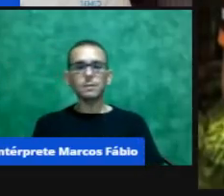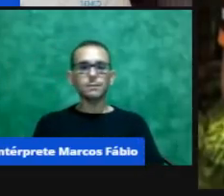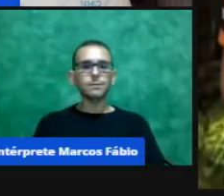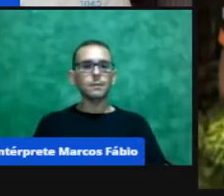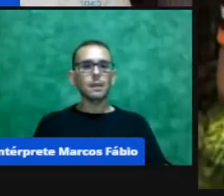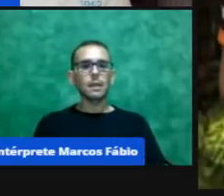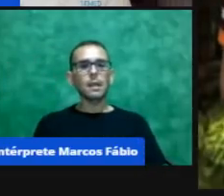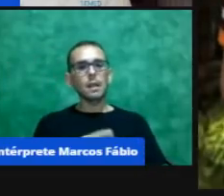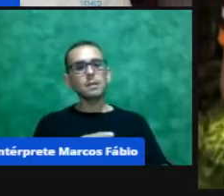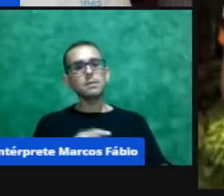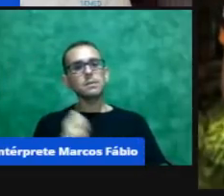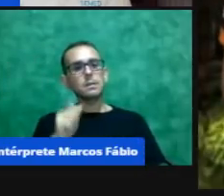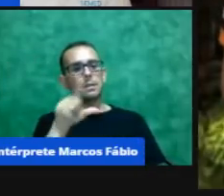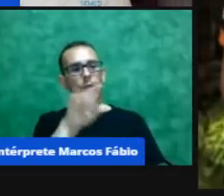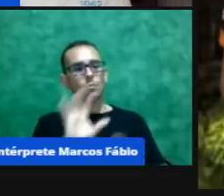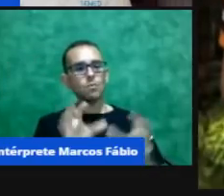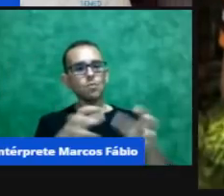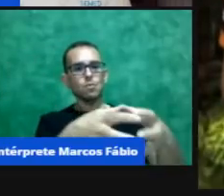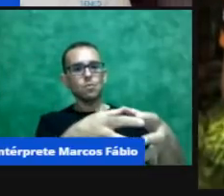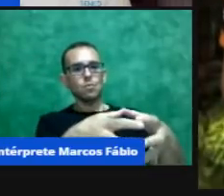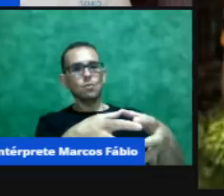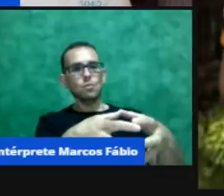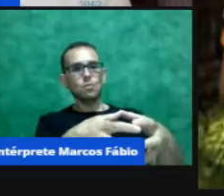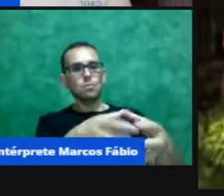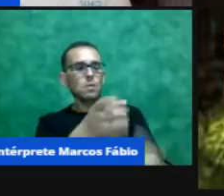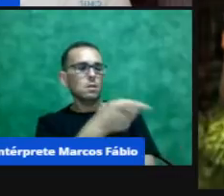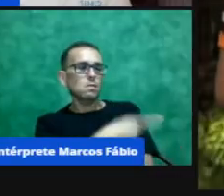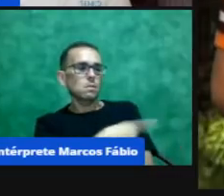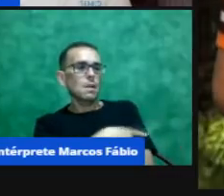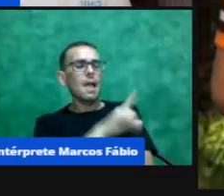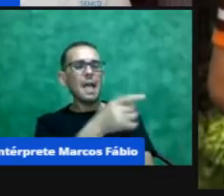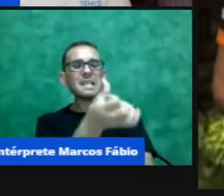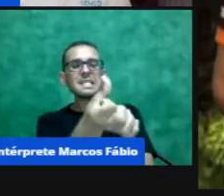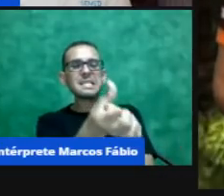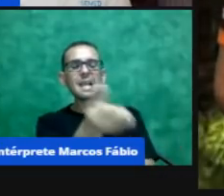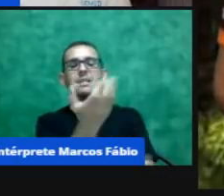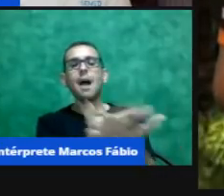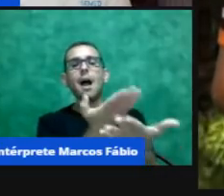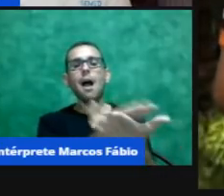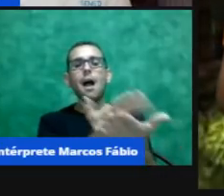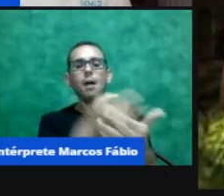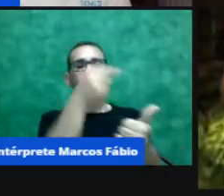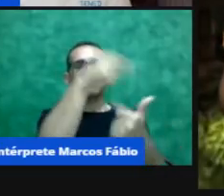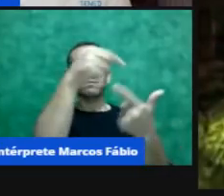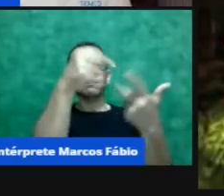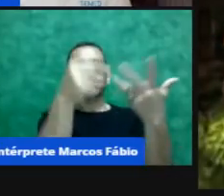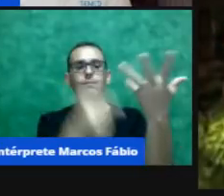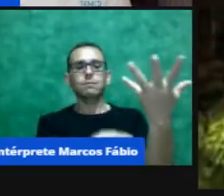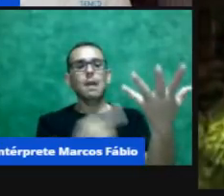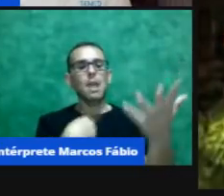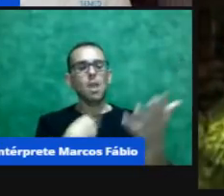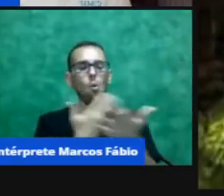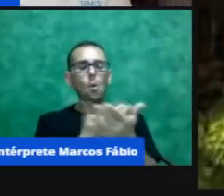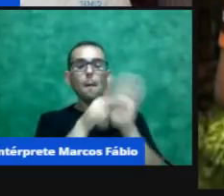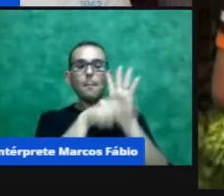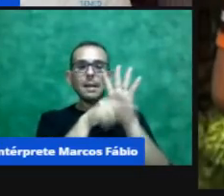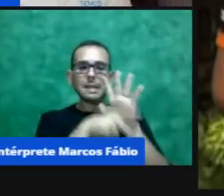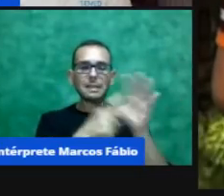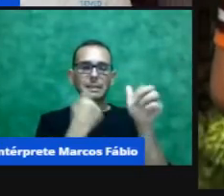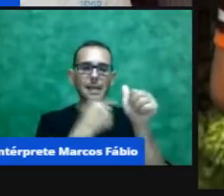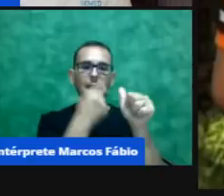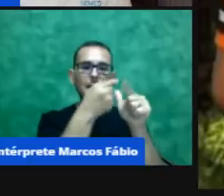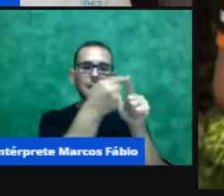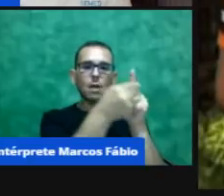lá, se eu tenho uma turma, como primeiro ano, são 6 aulas na quinzena, então eu planejo cada aula, cada sequência,